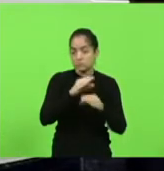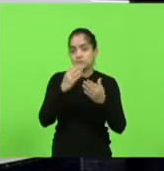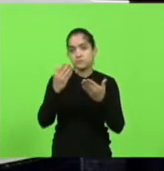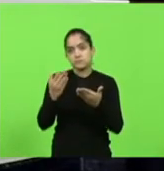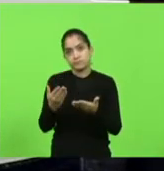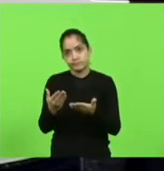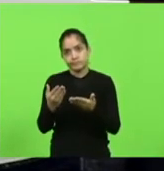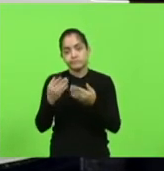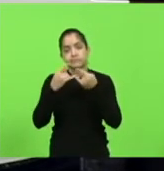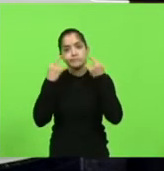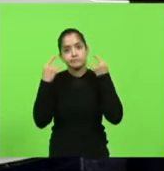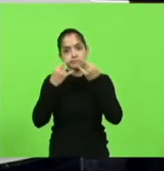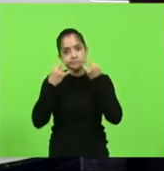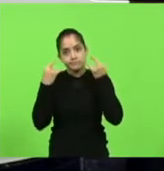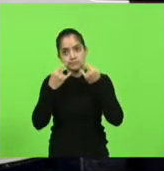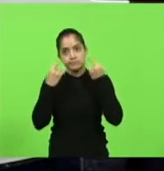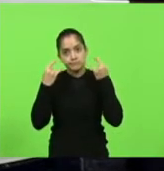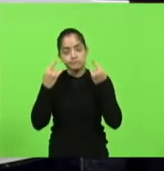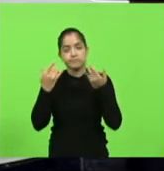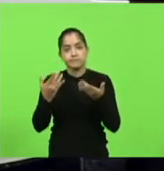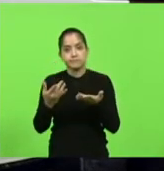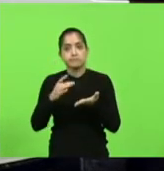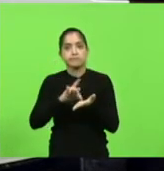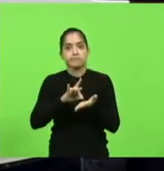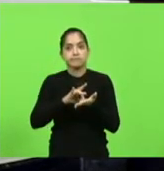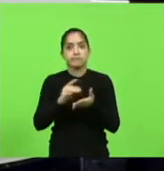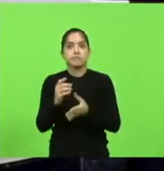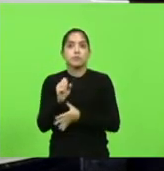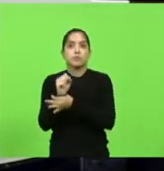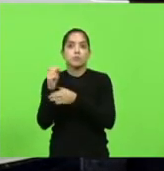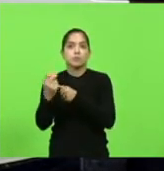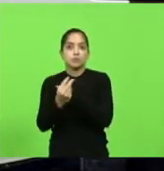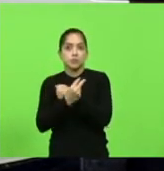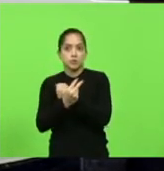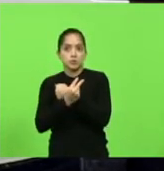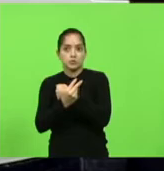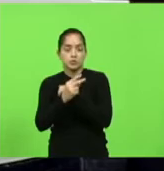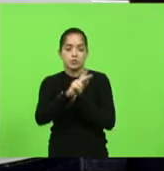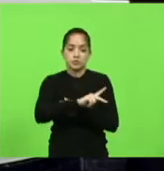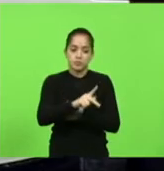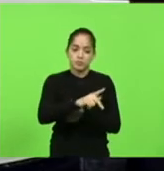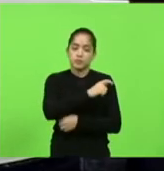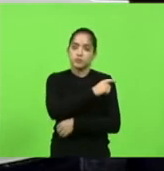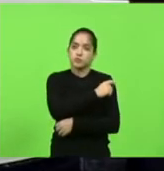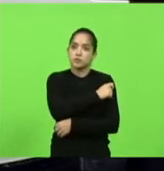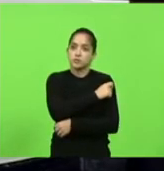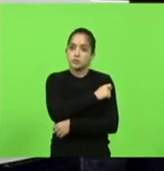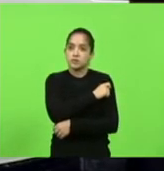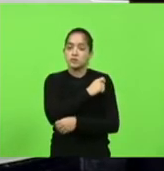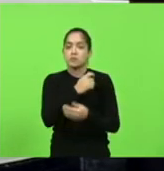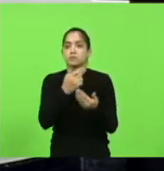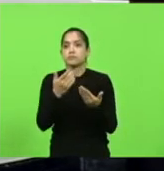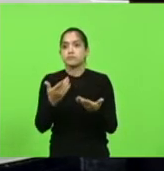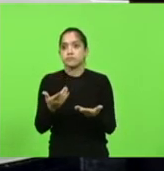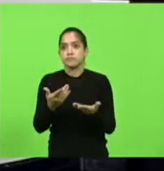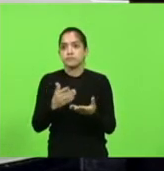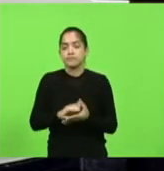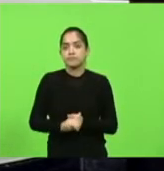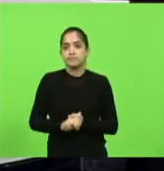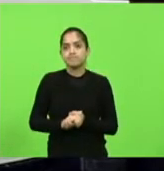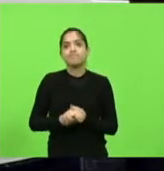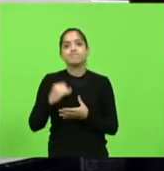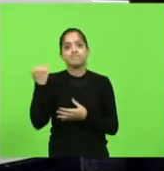são máscaras que, efetivamente, protegem professores e alunos, o que é